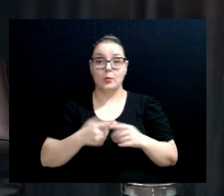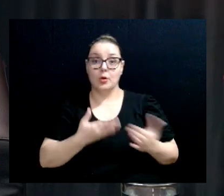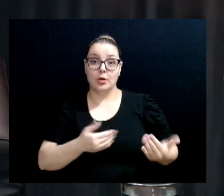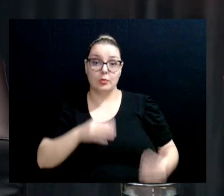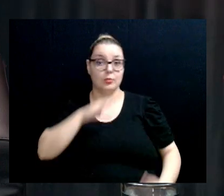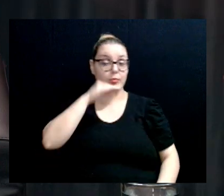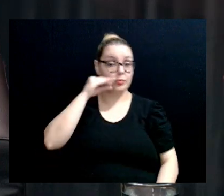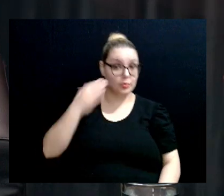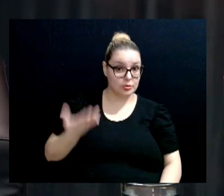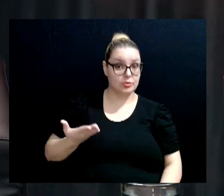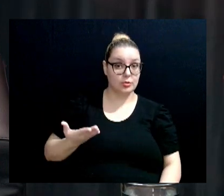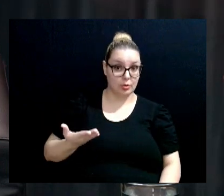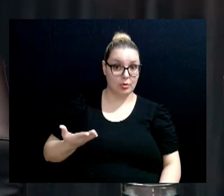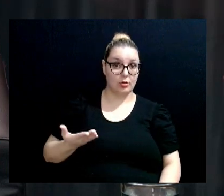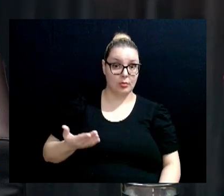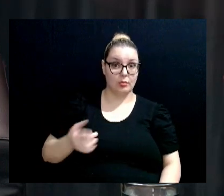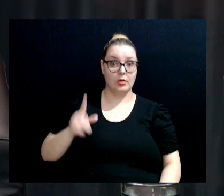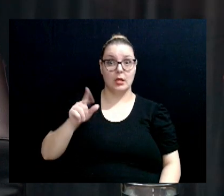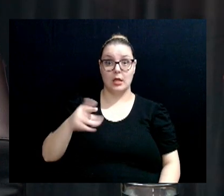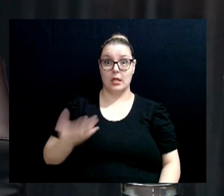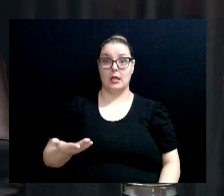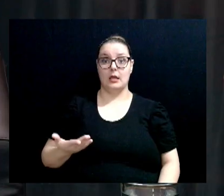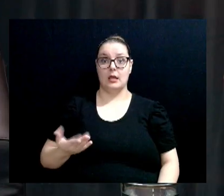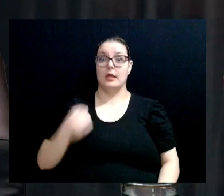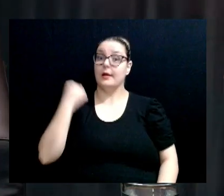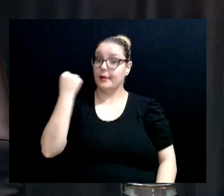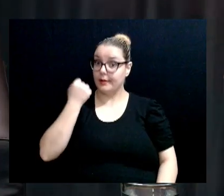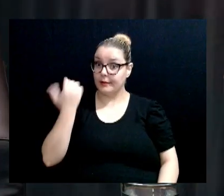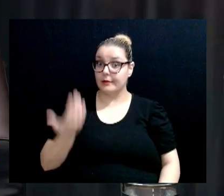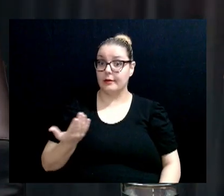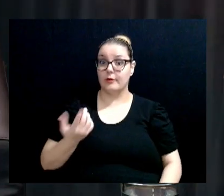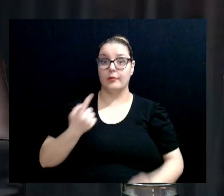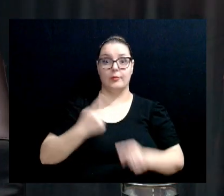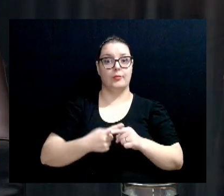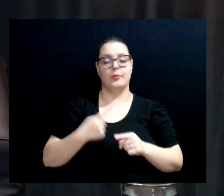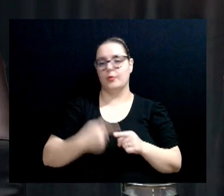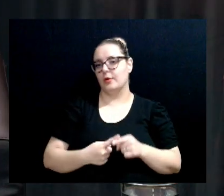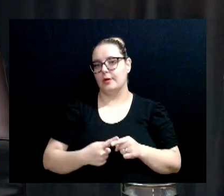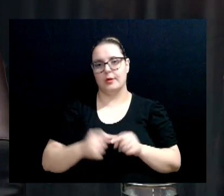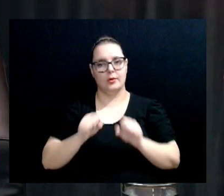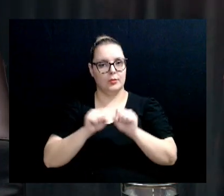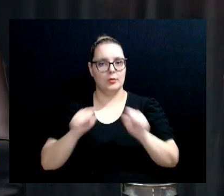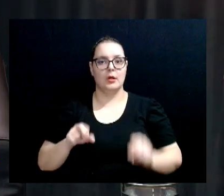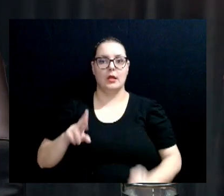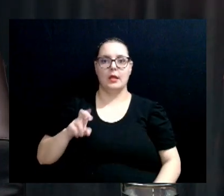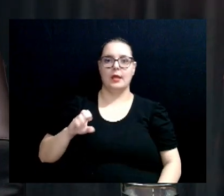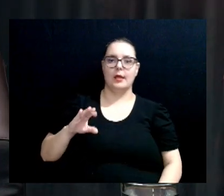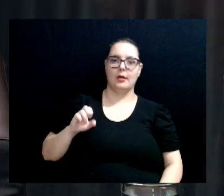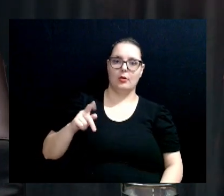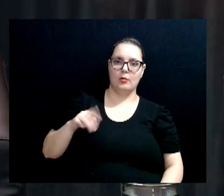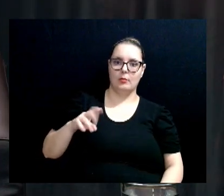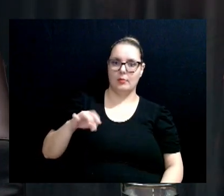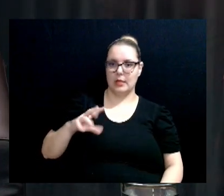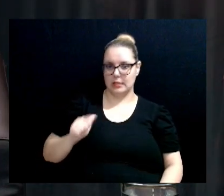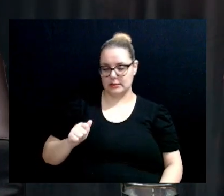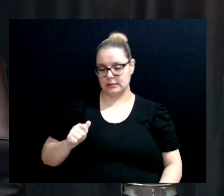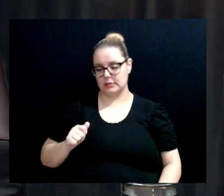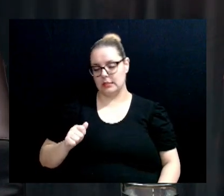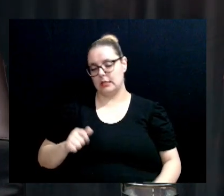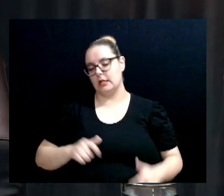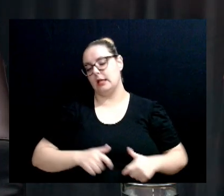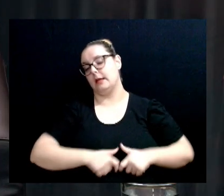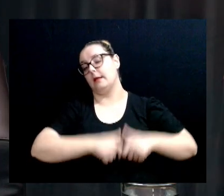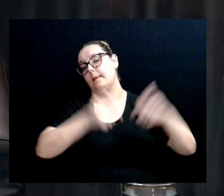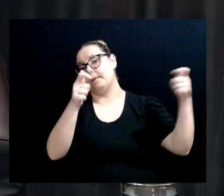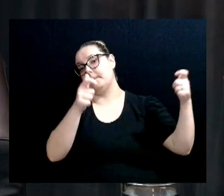e isso é muito agravante? Porque ele não vai, o sistema de recompensa está muito mais assim, ativo,